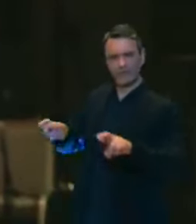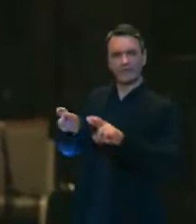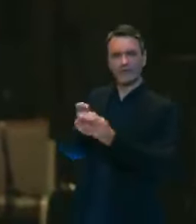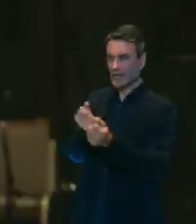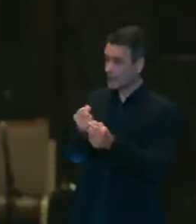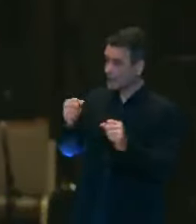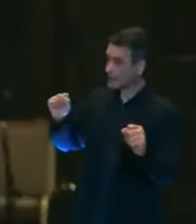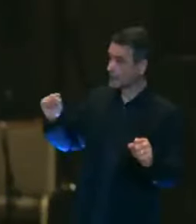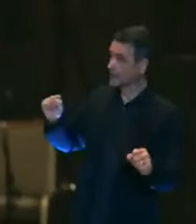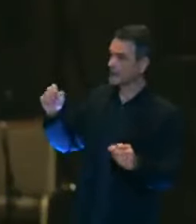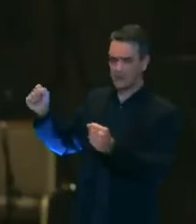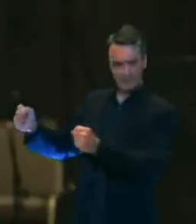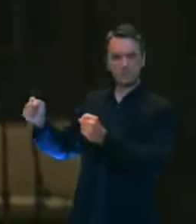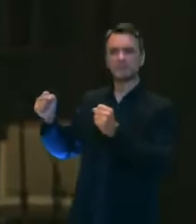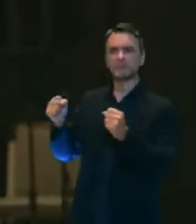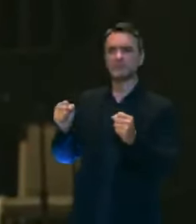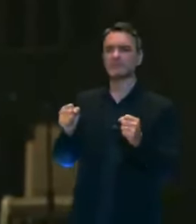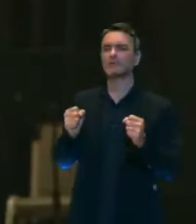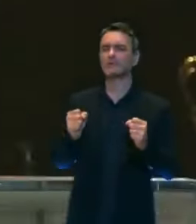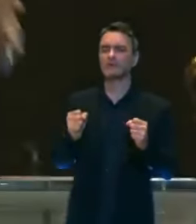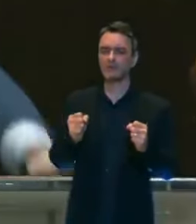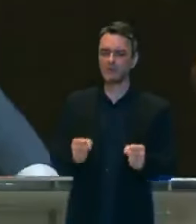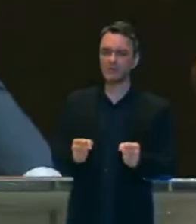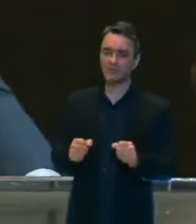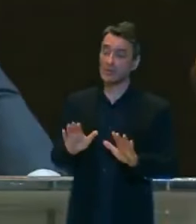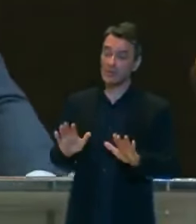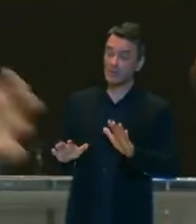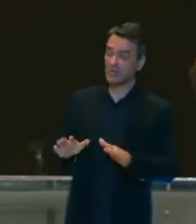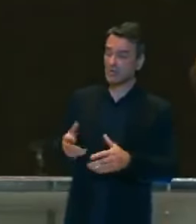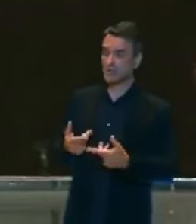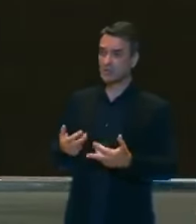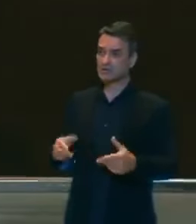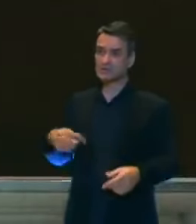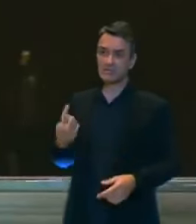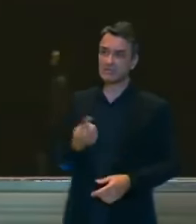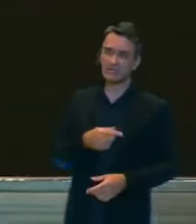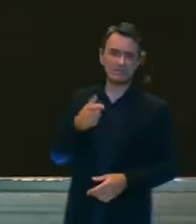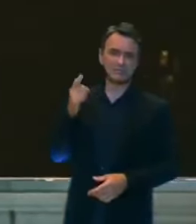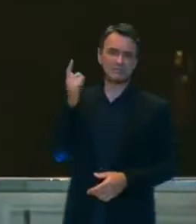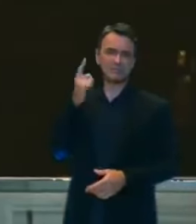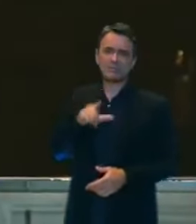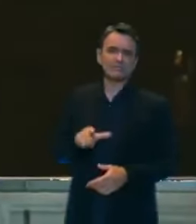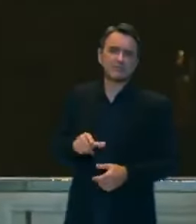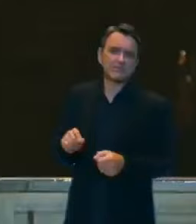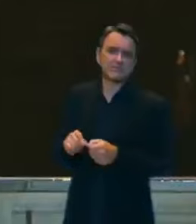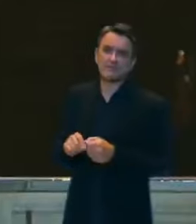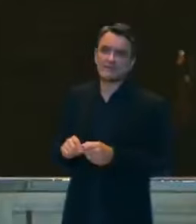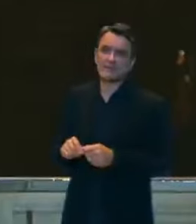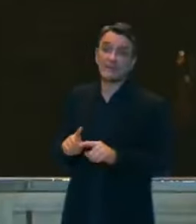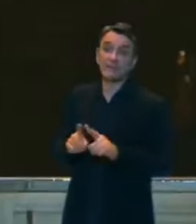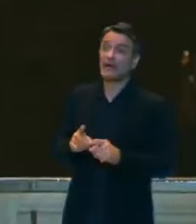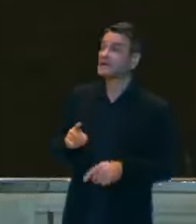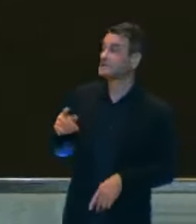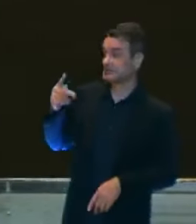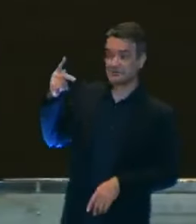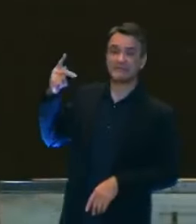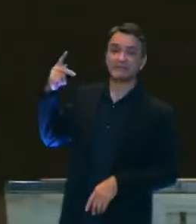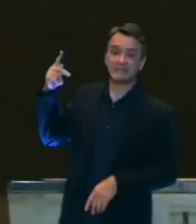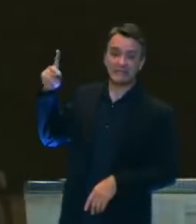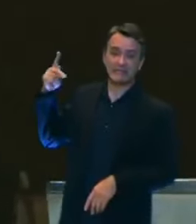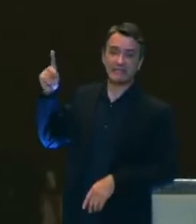ele é Deus Todo-Poderoso, ele faz o que não podemos fazer. Daniel teve um encontro com Deus tão tremendo,